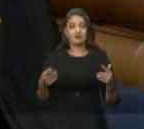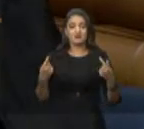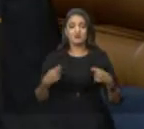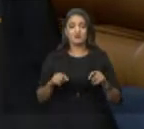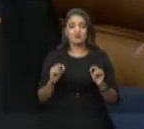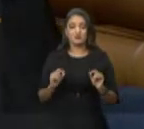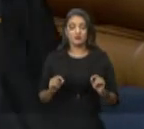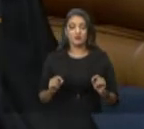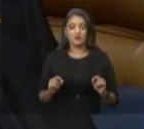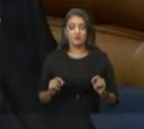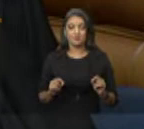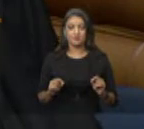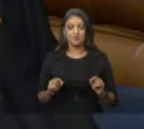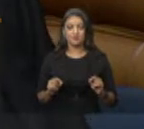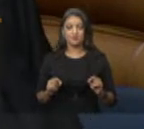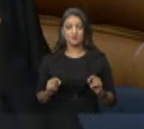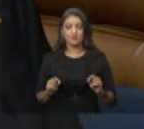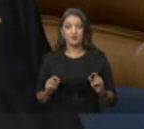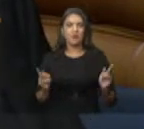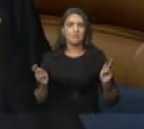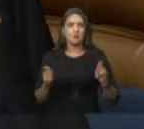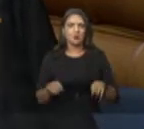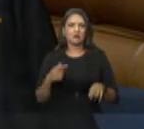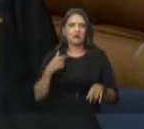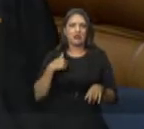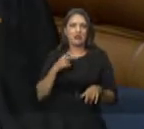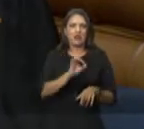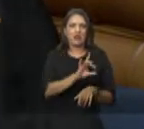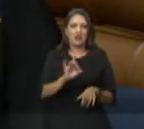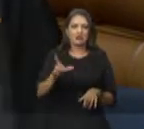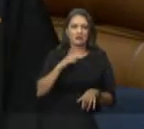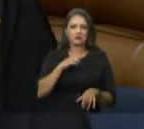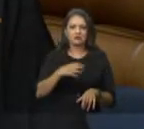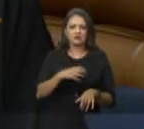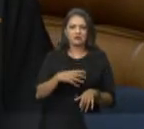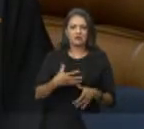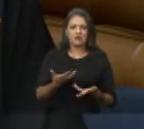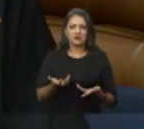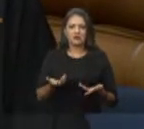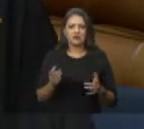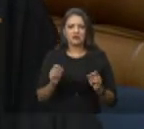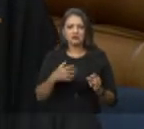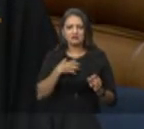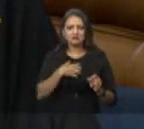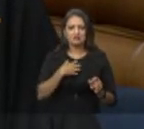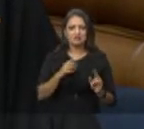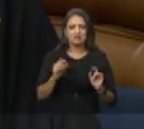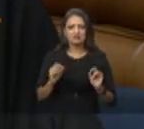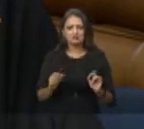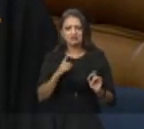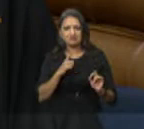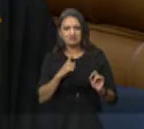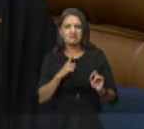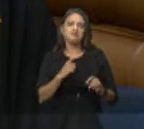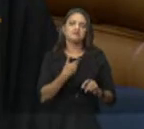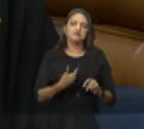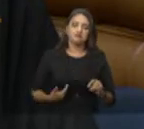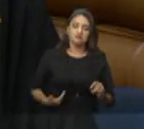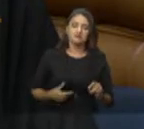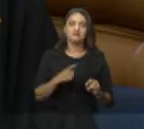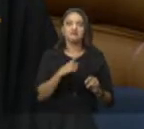de indignar-se e de reivindicar integra o ideal de Alto governo servindo de